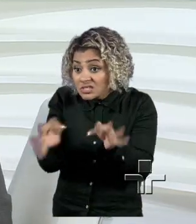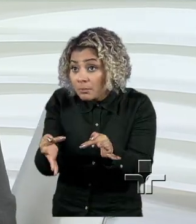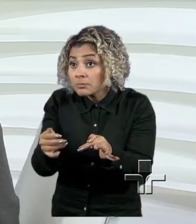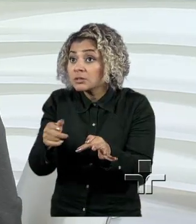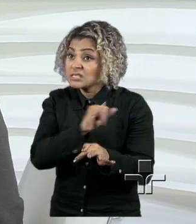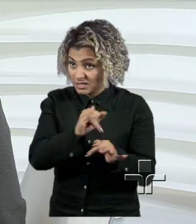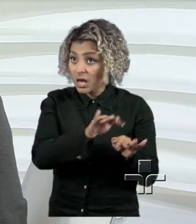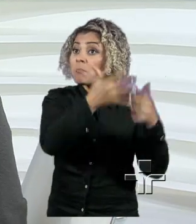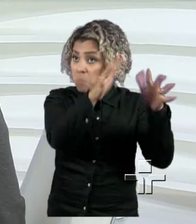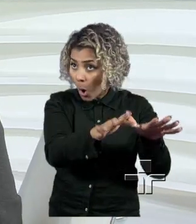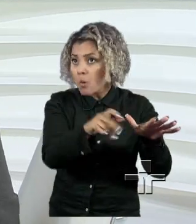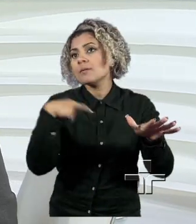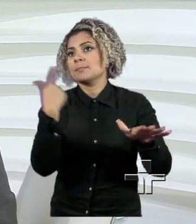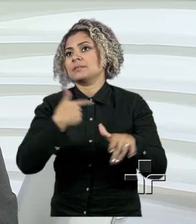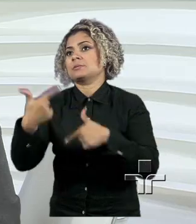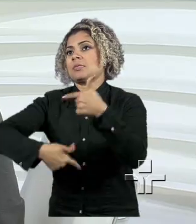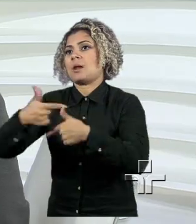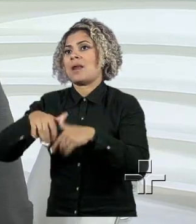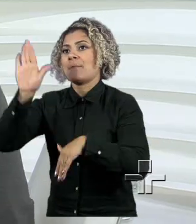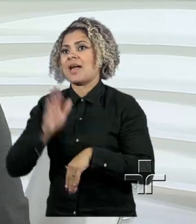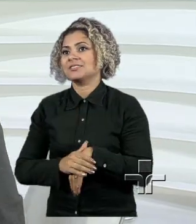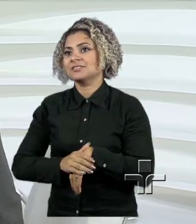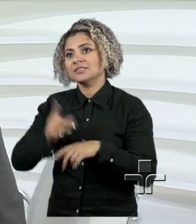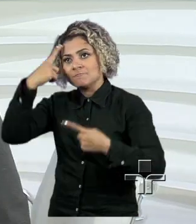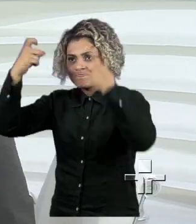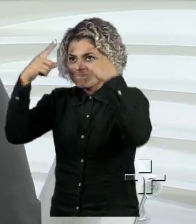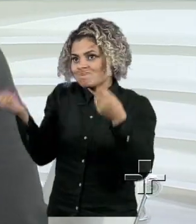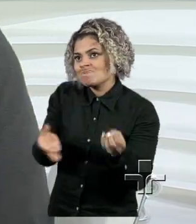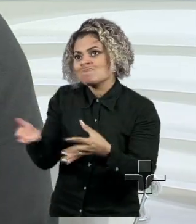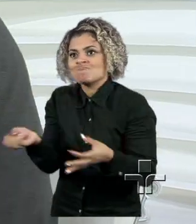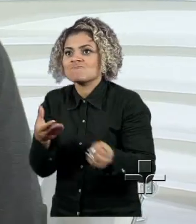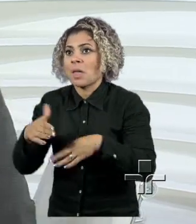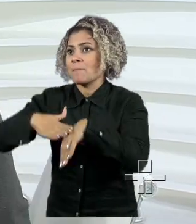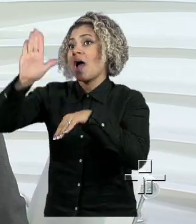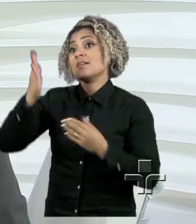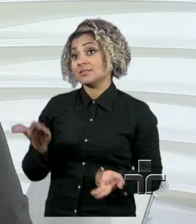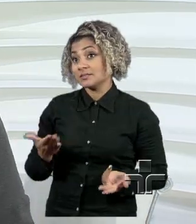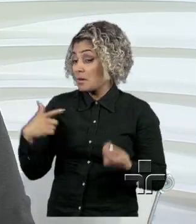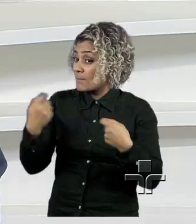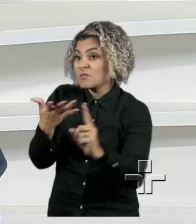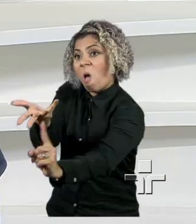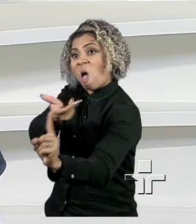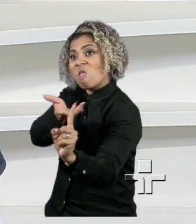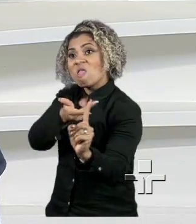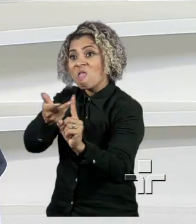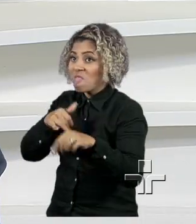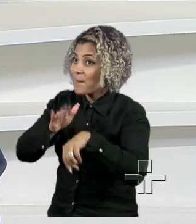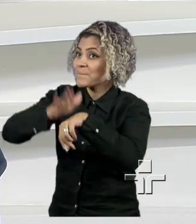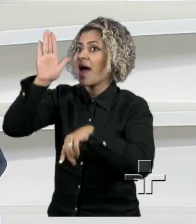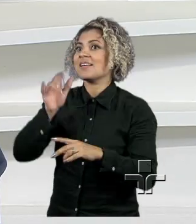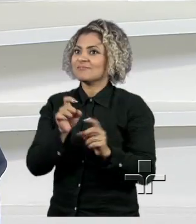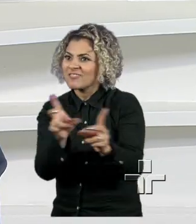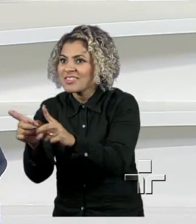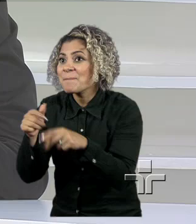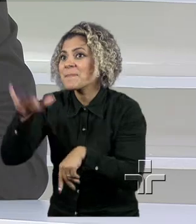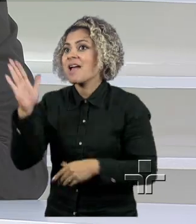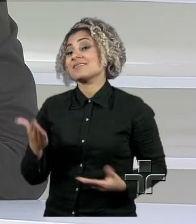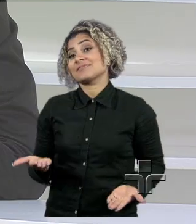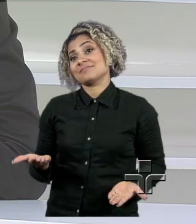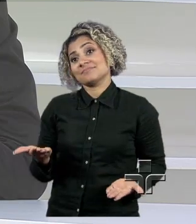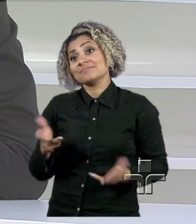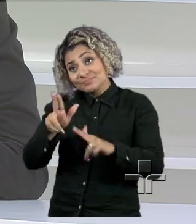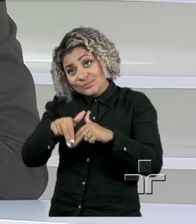trabalhar mais, tem que ser mais criativo, tem que ser mais inspirador, tem que cantar mais o consumidor, tem que ser a melhor opção.